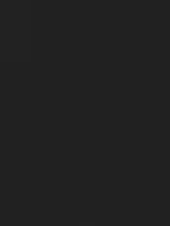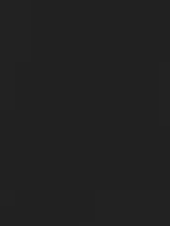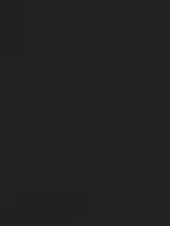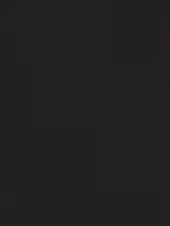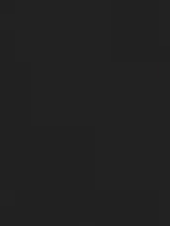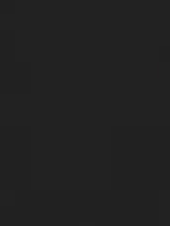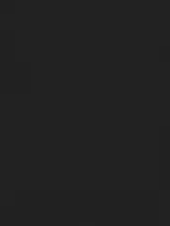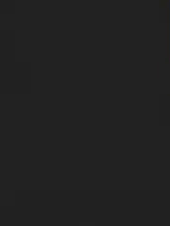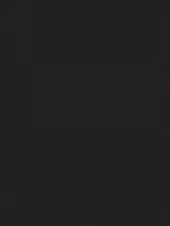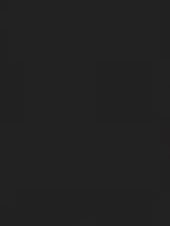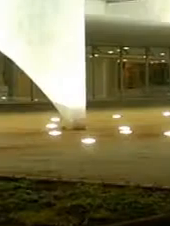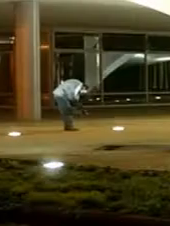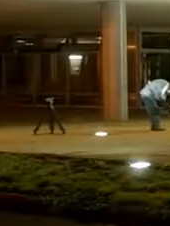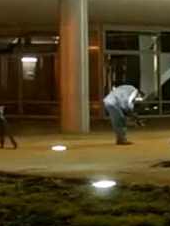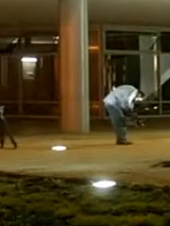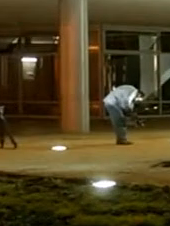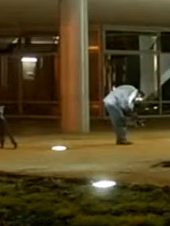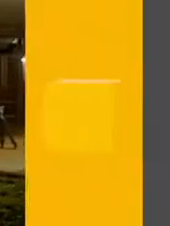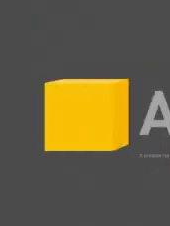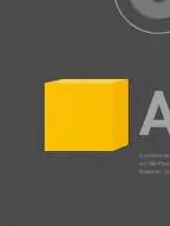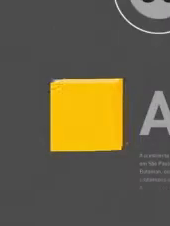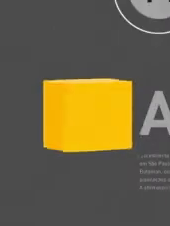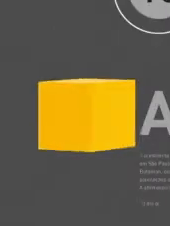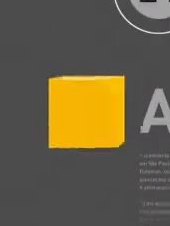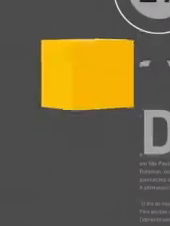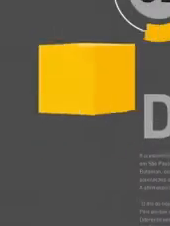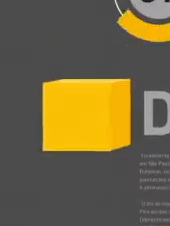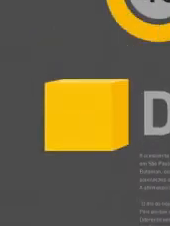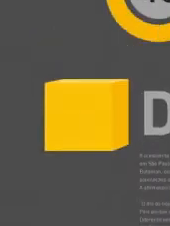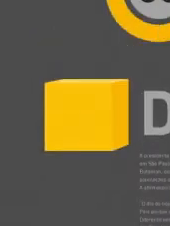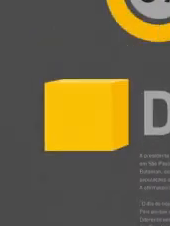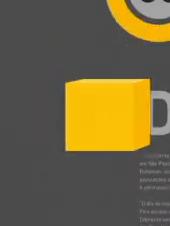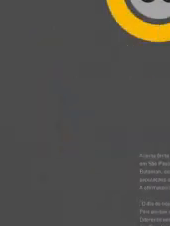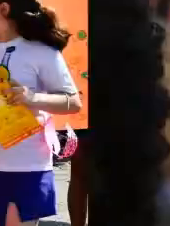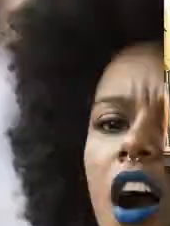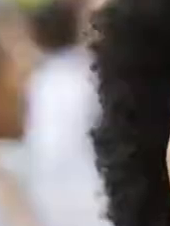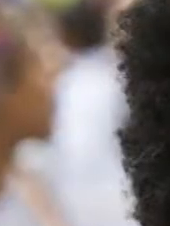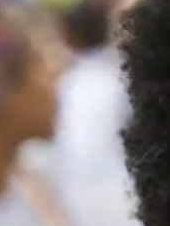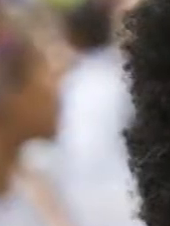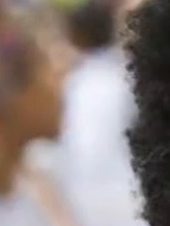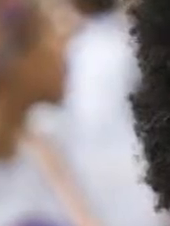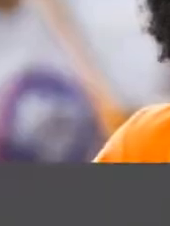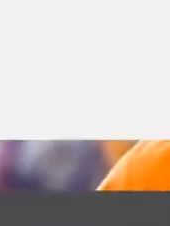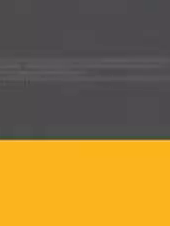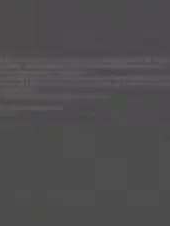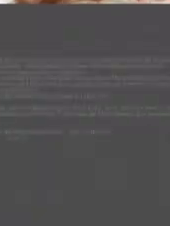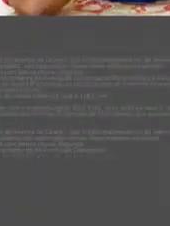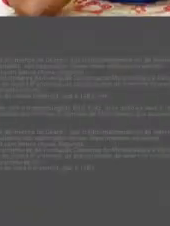Música